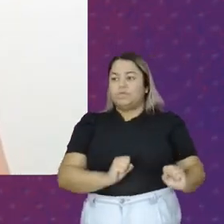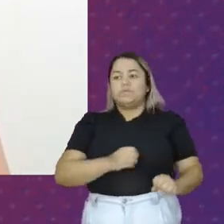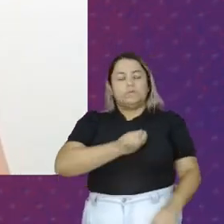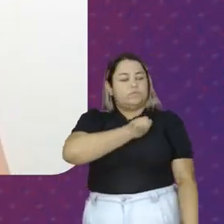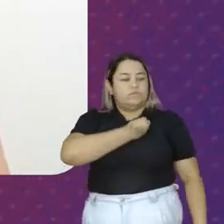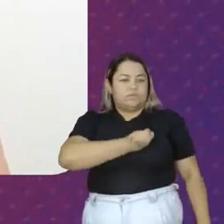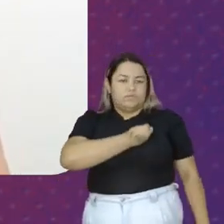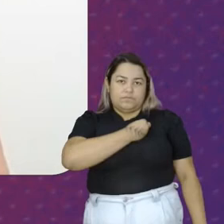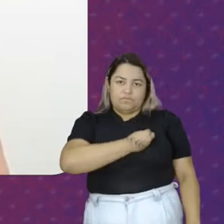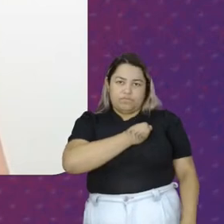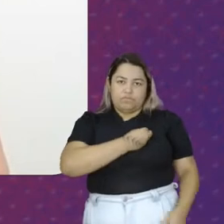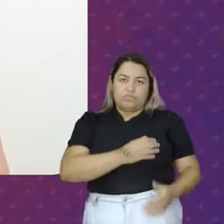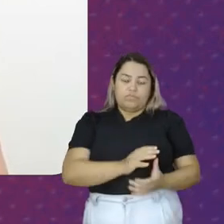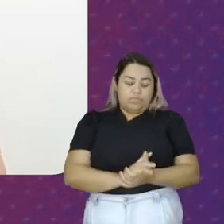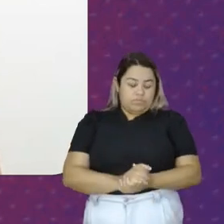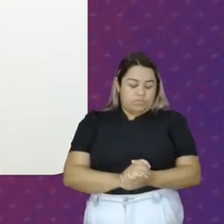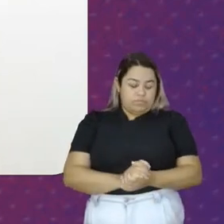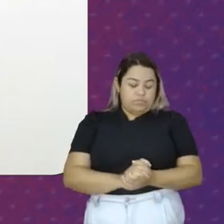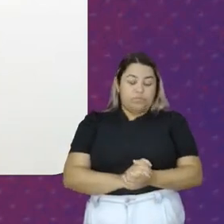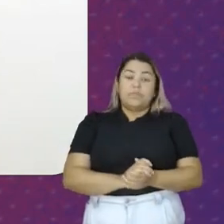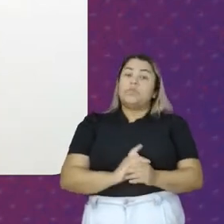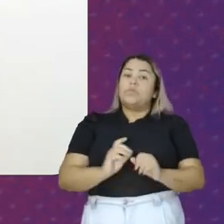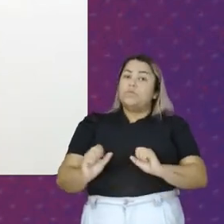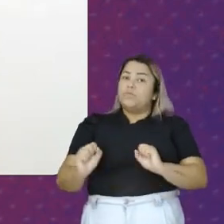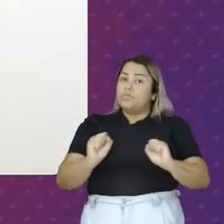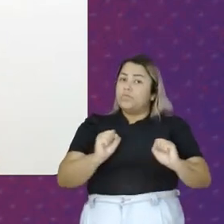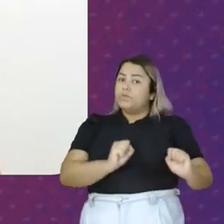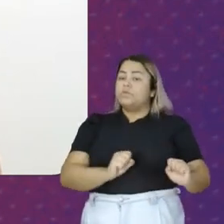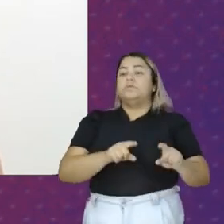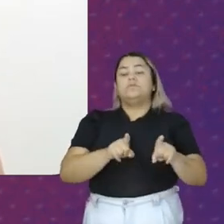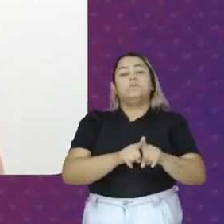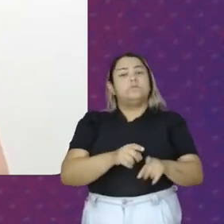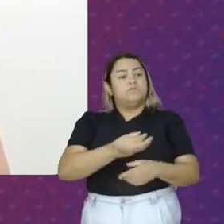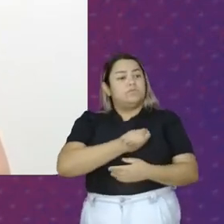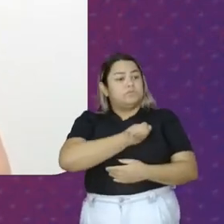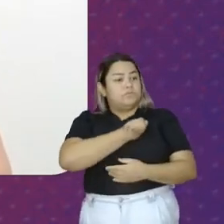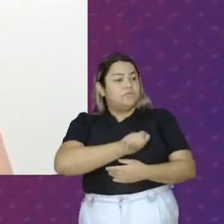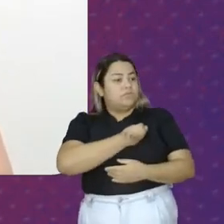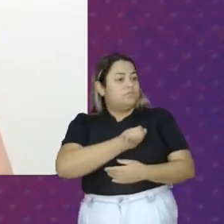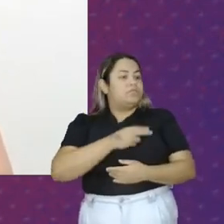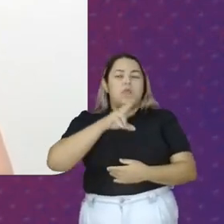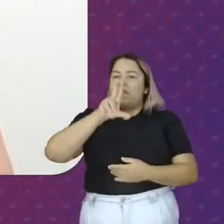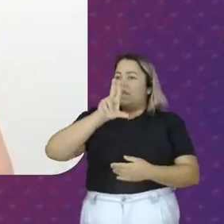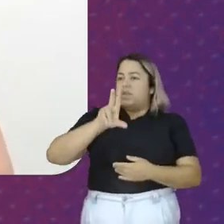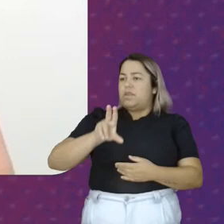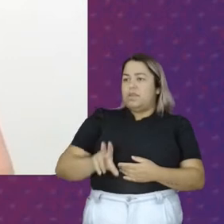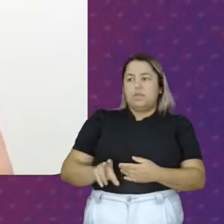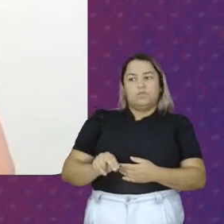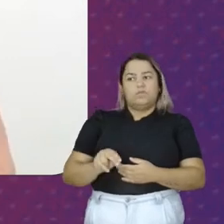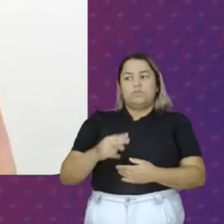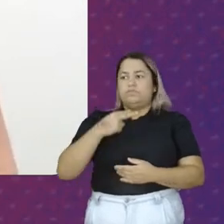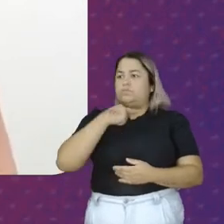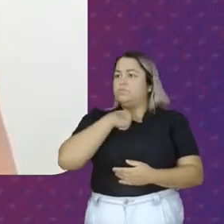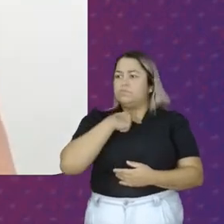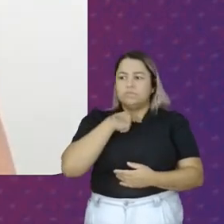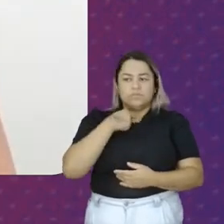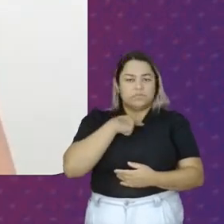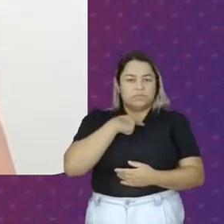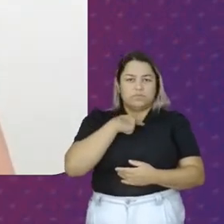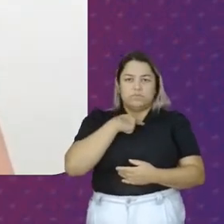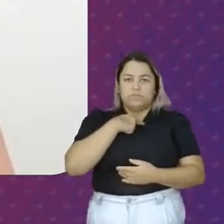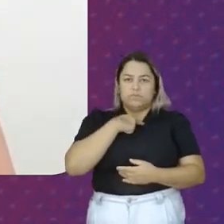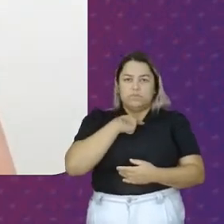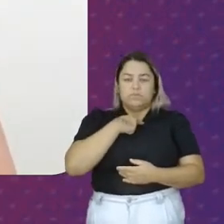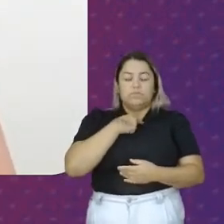existir. E o poder de existir não pode, de forma nenhuma,